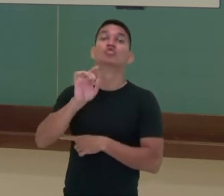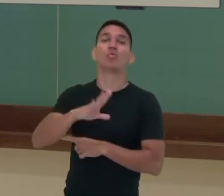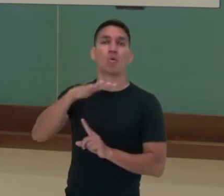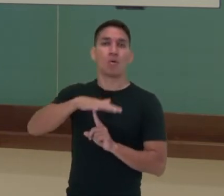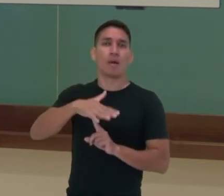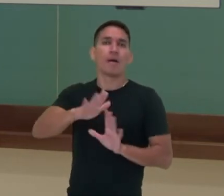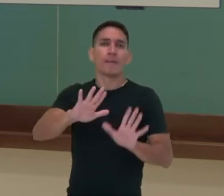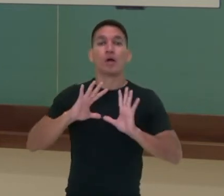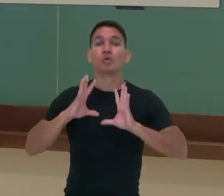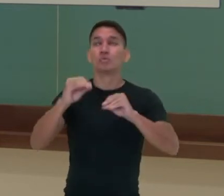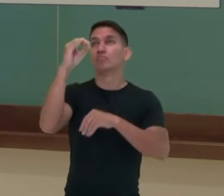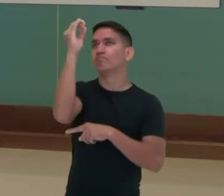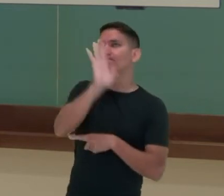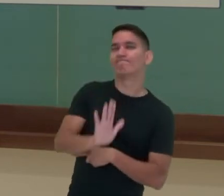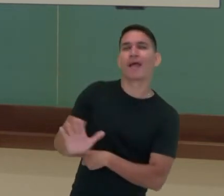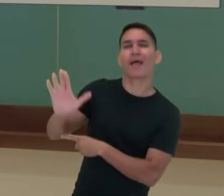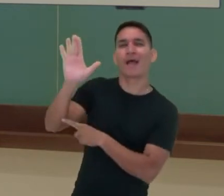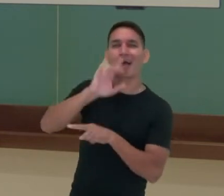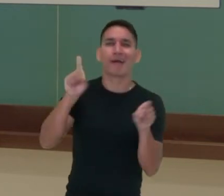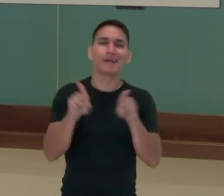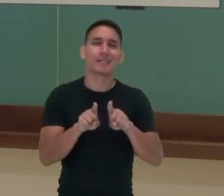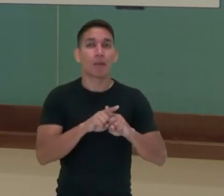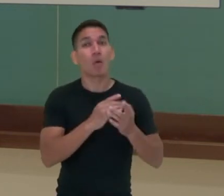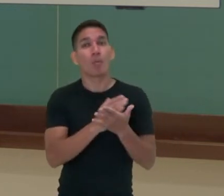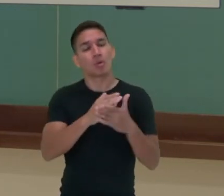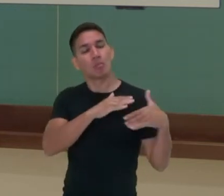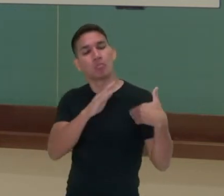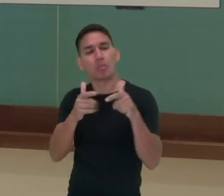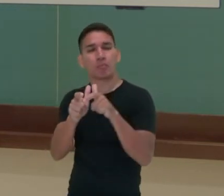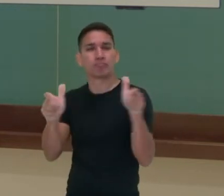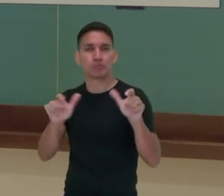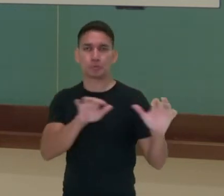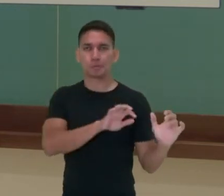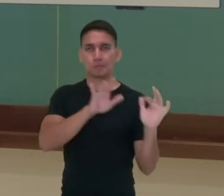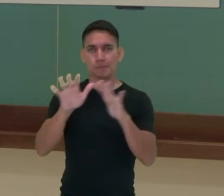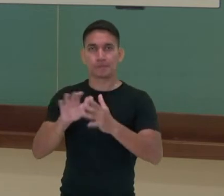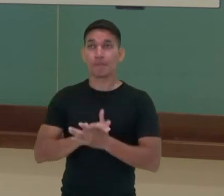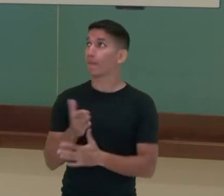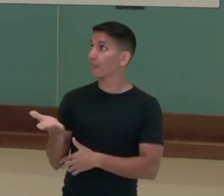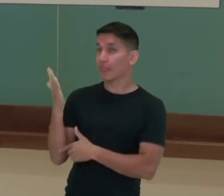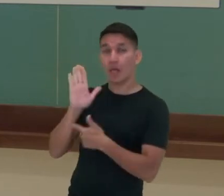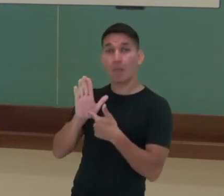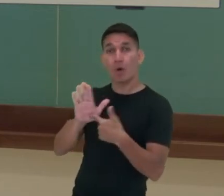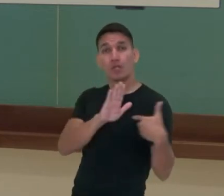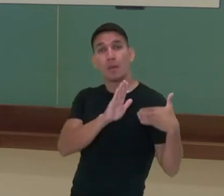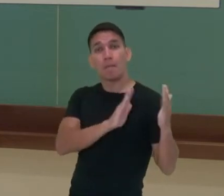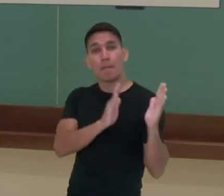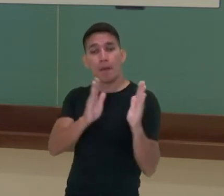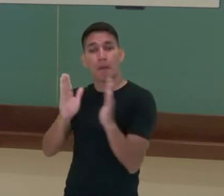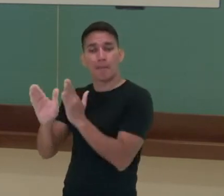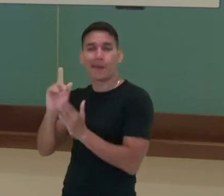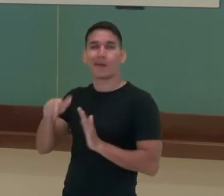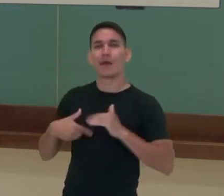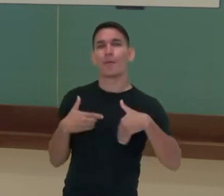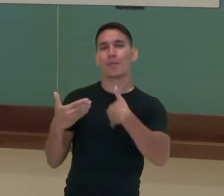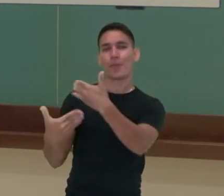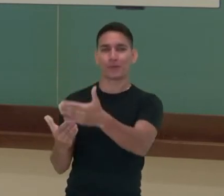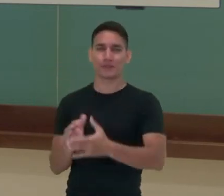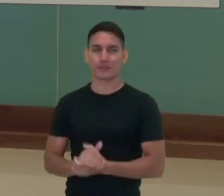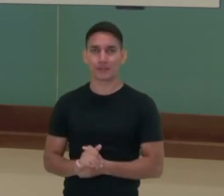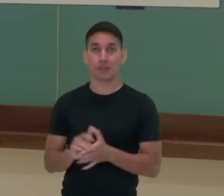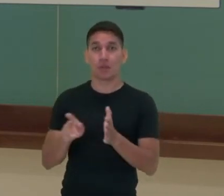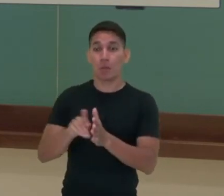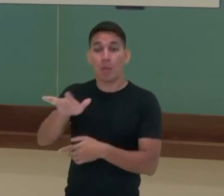inteiro, começou a se intensificar, tá bom? Aqui temos o processo, né, mostrado quadro a quadro, de